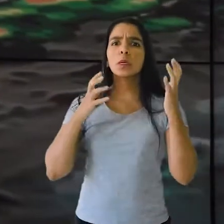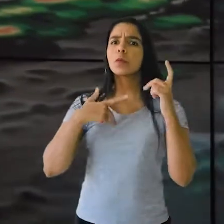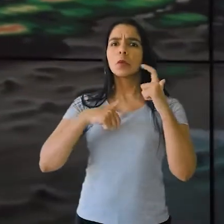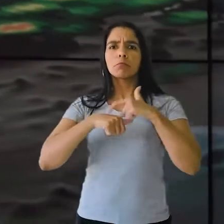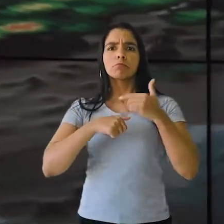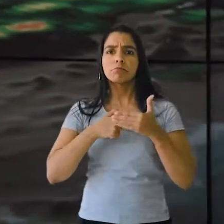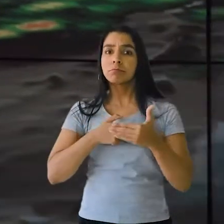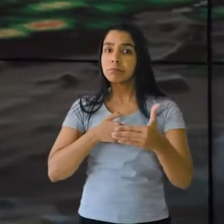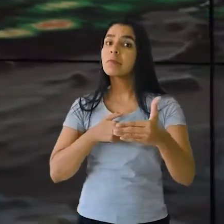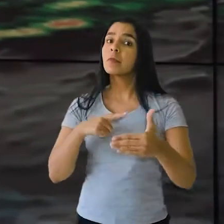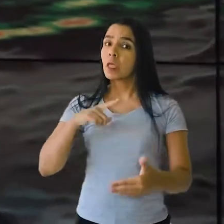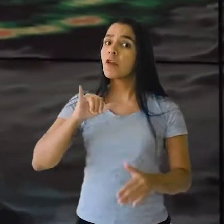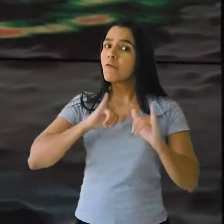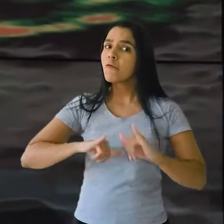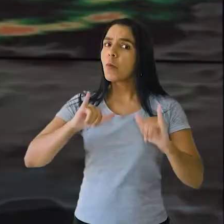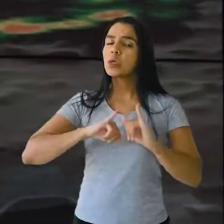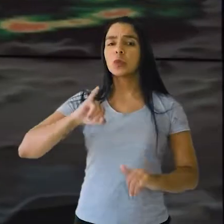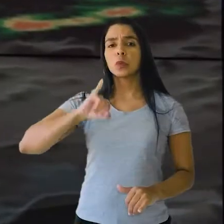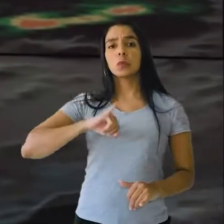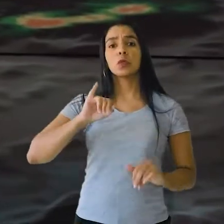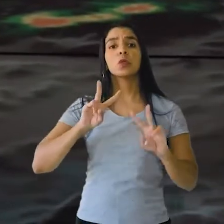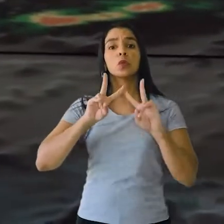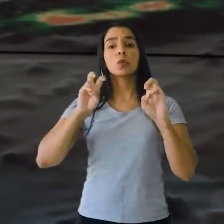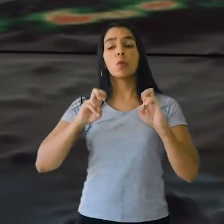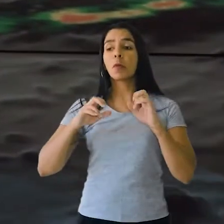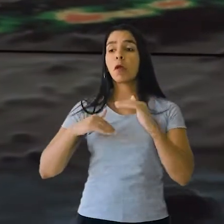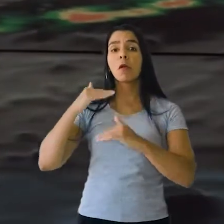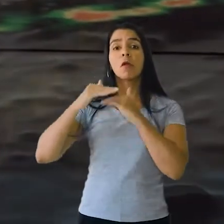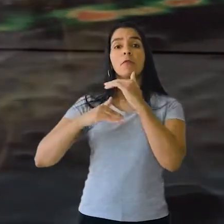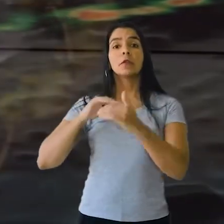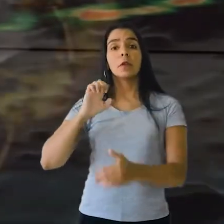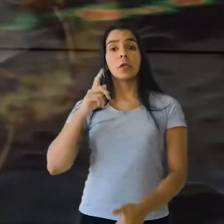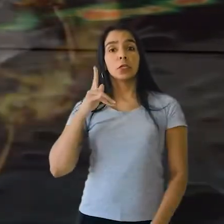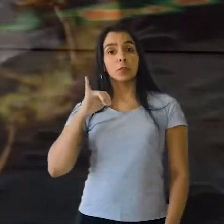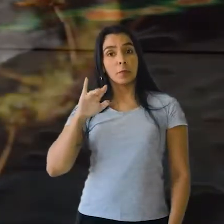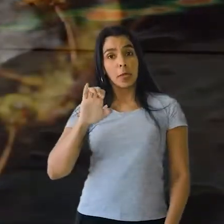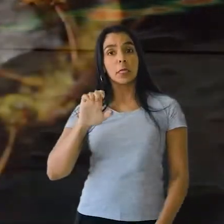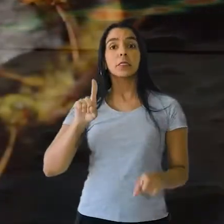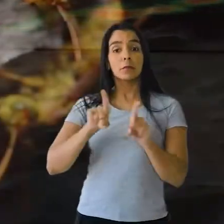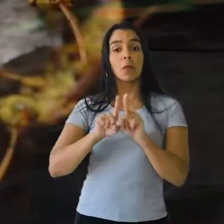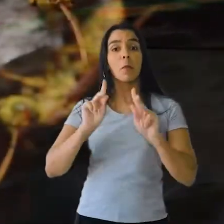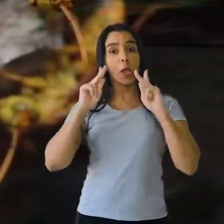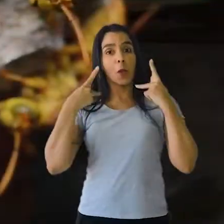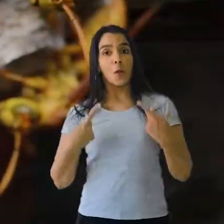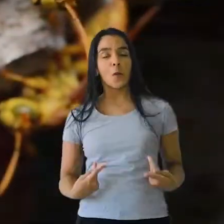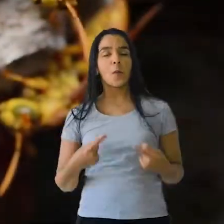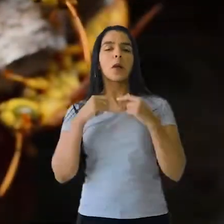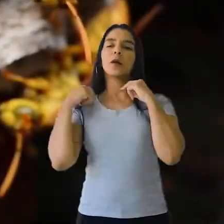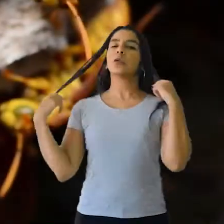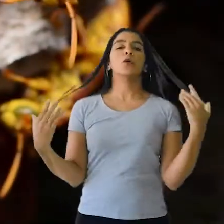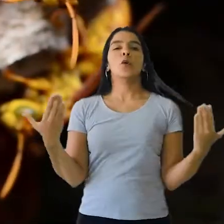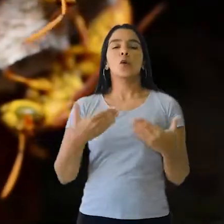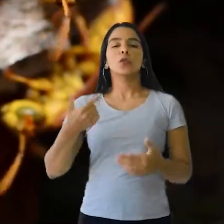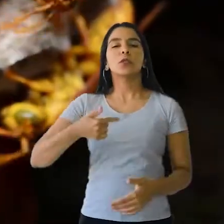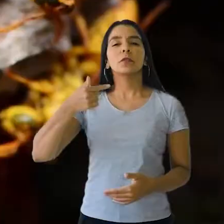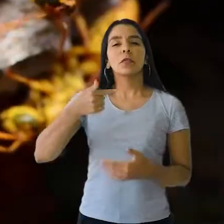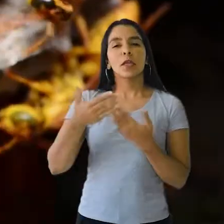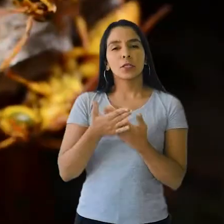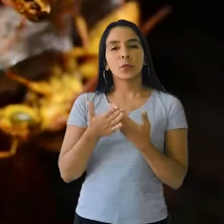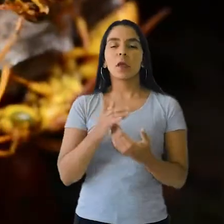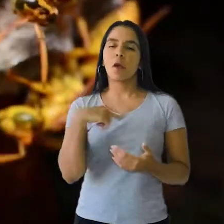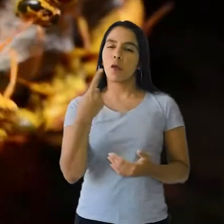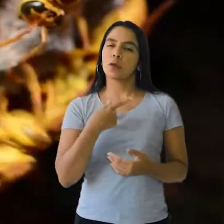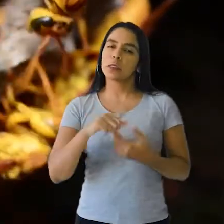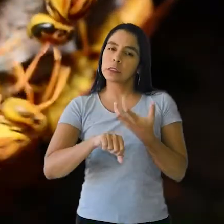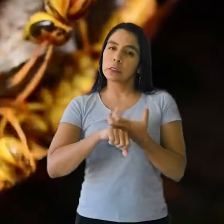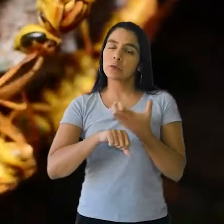evolução do clima ao longo do tempo carrega informações valiosas sobre a evolução das espécies, incluindo a humana.